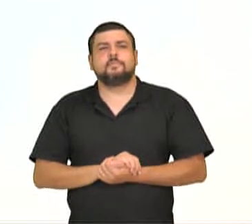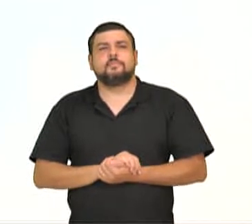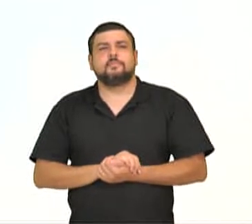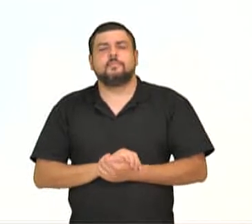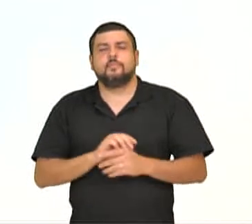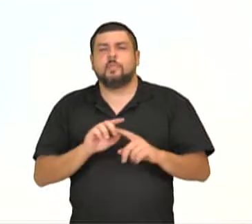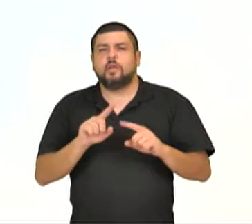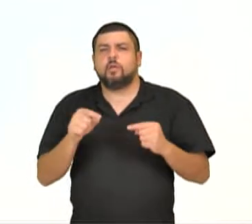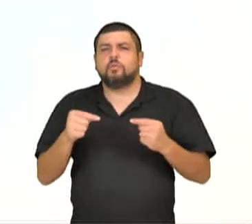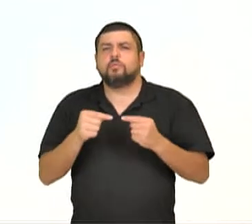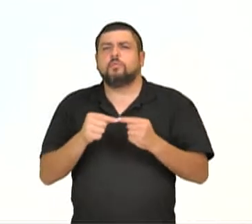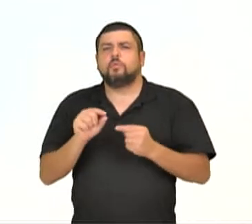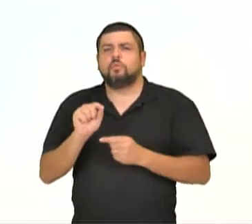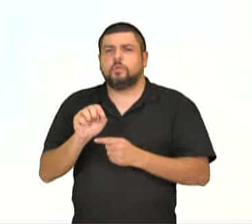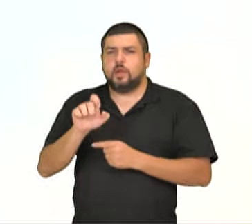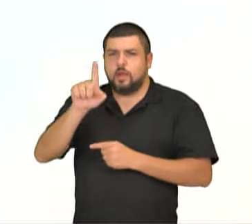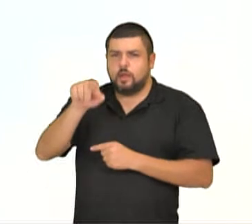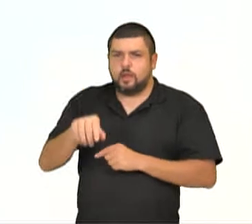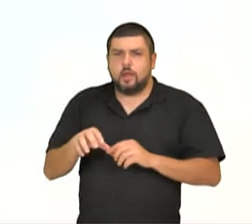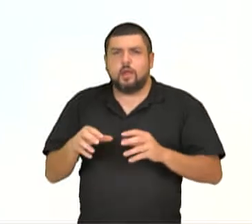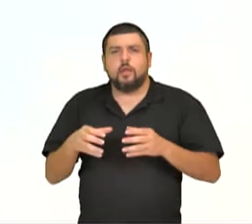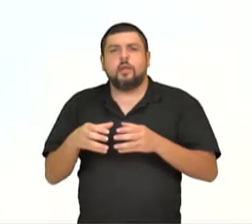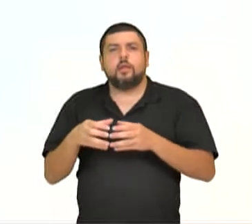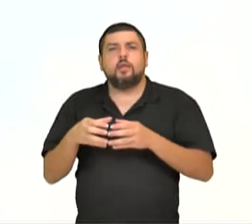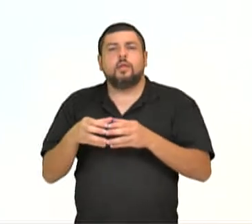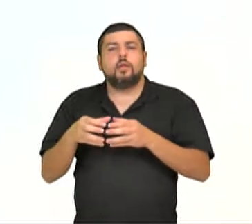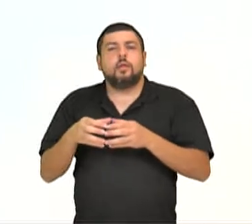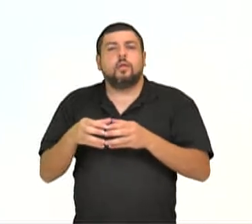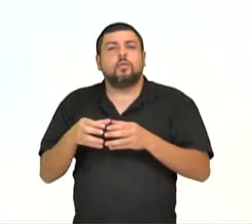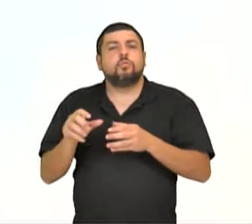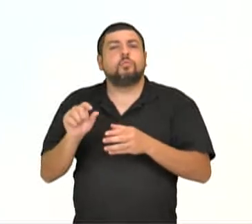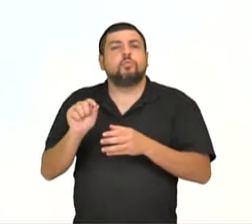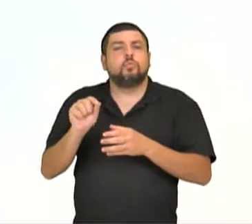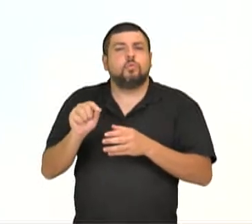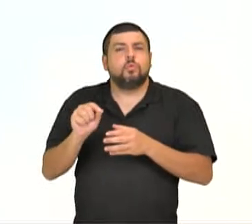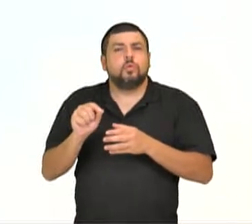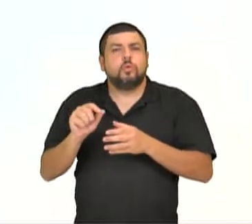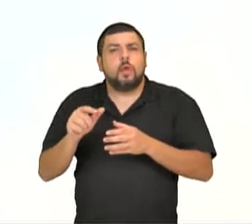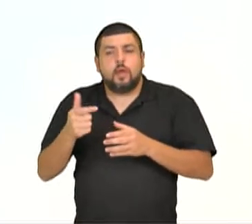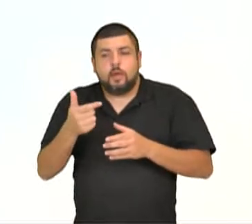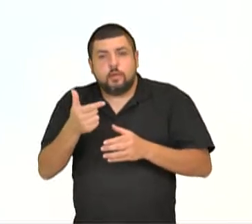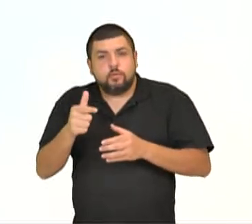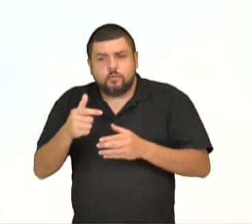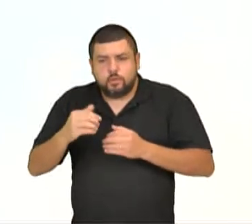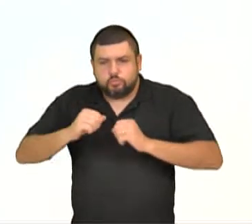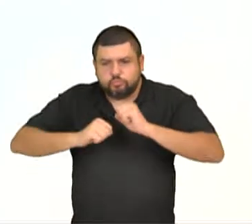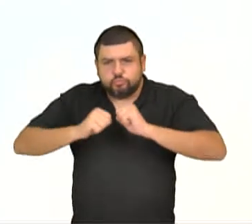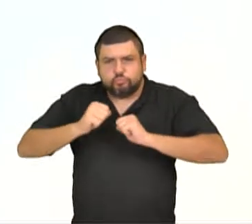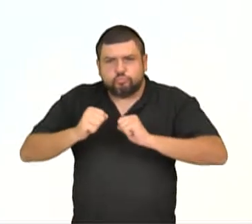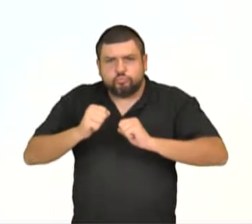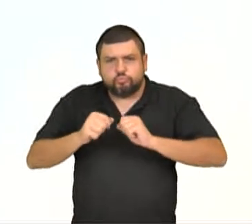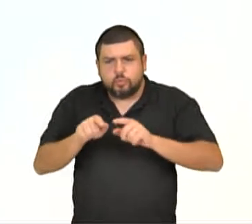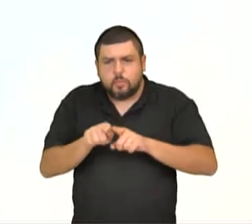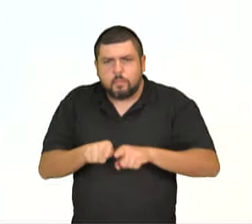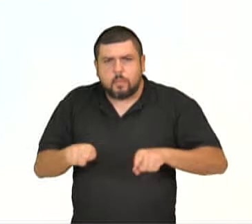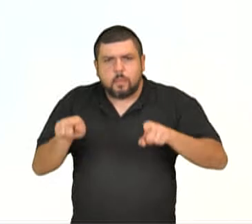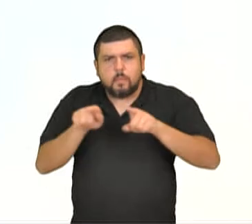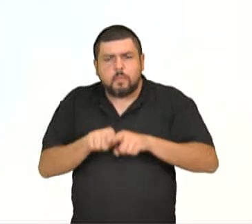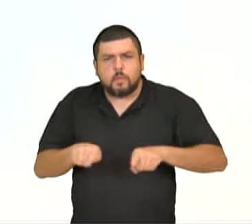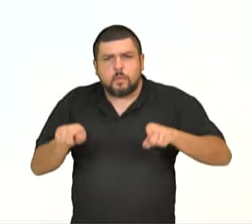faz parte do grupo de alimentos minimamente processados, ou seja, eles passam por processos